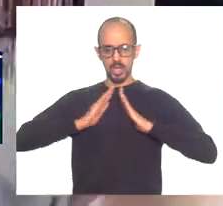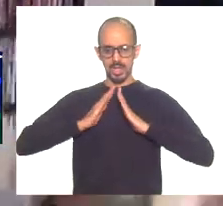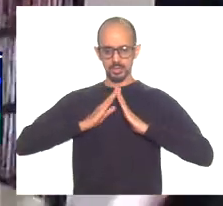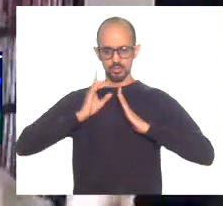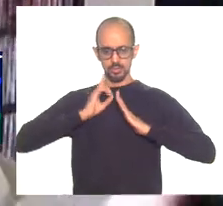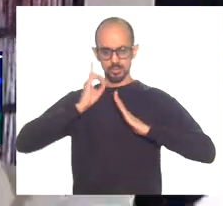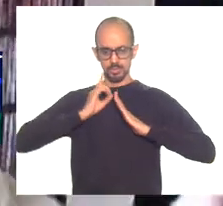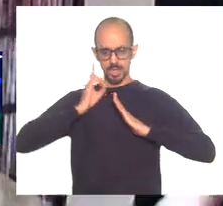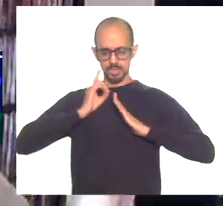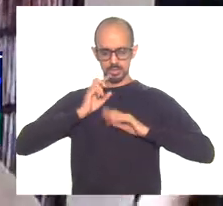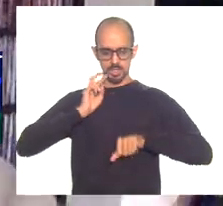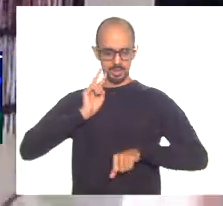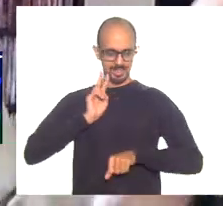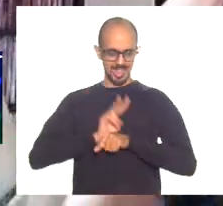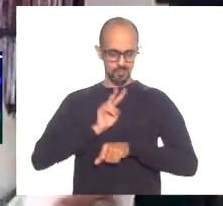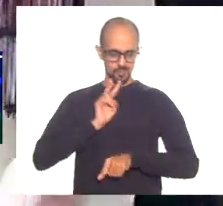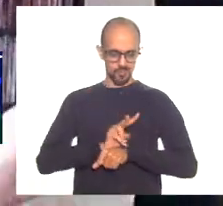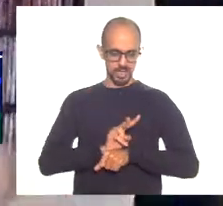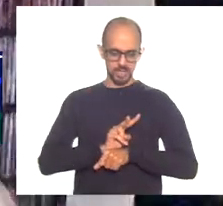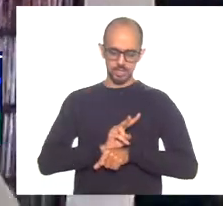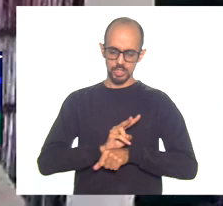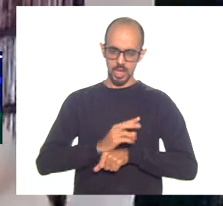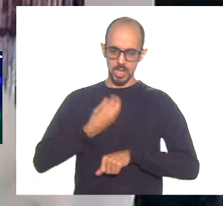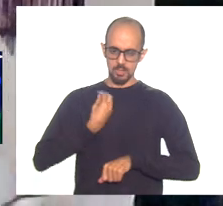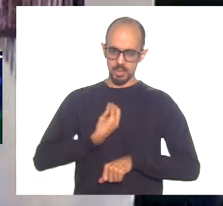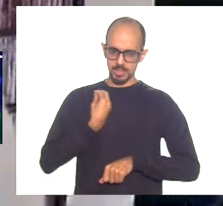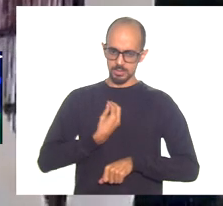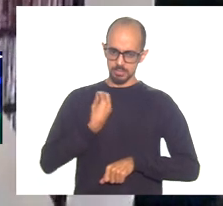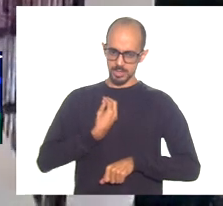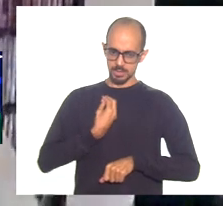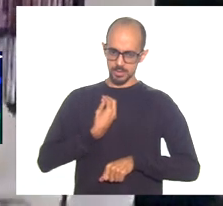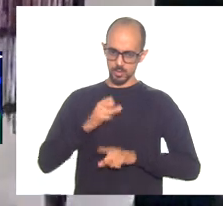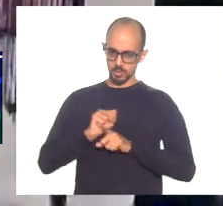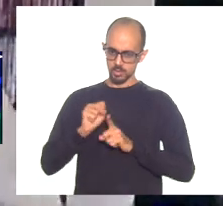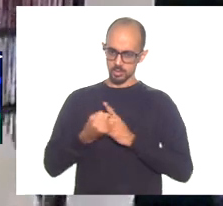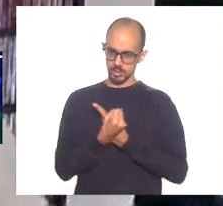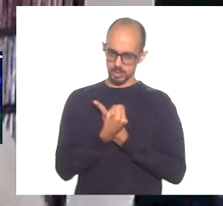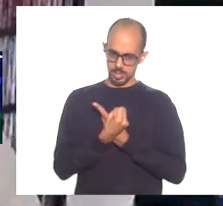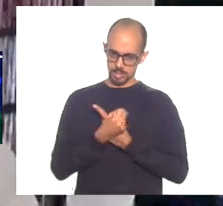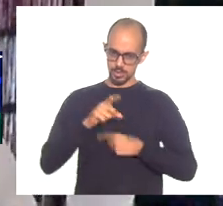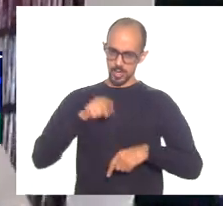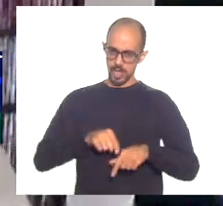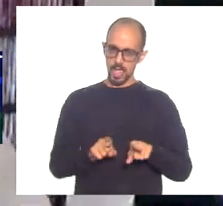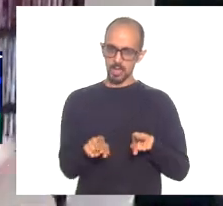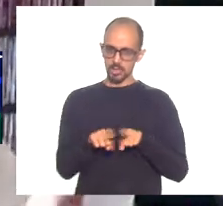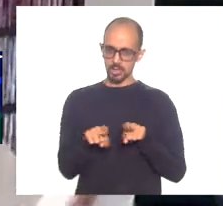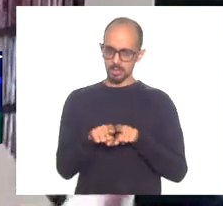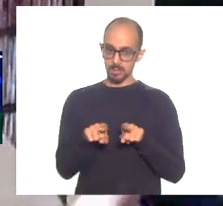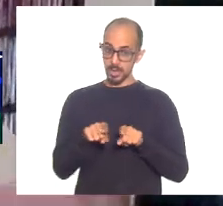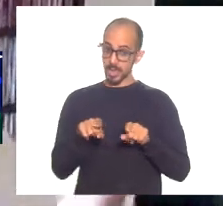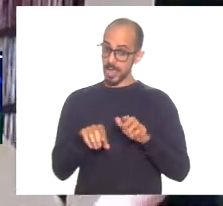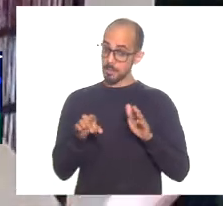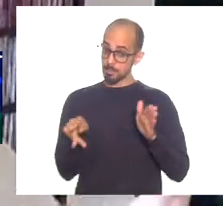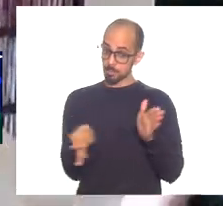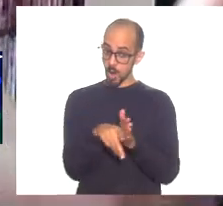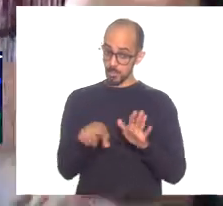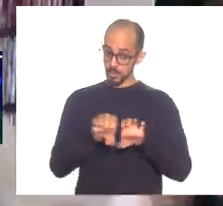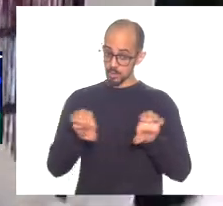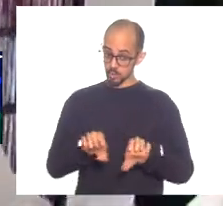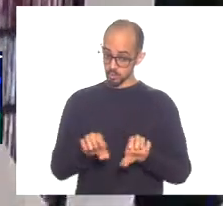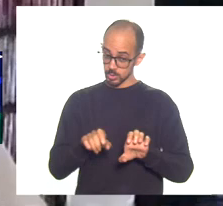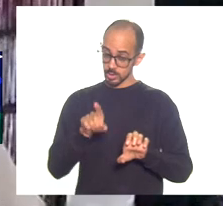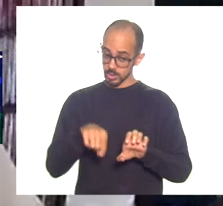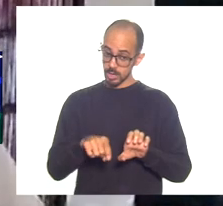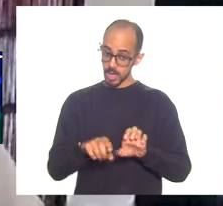Depende a sociedade é a participação ela é constituído formado exatamente por representações